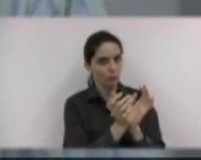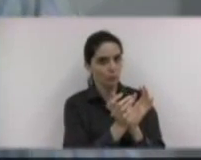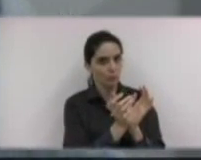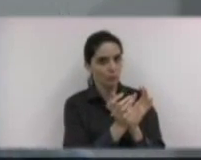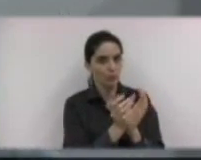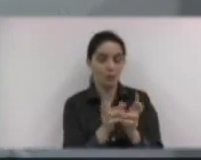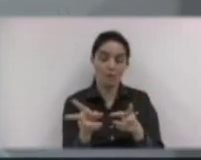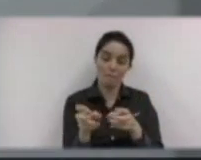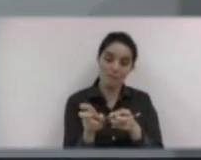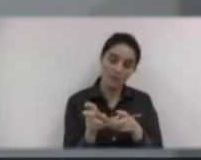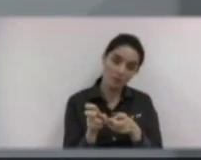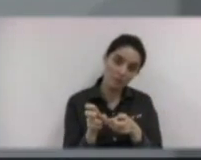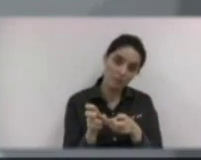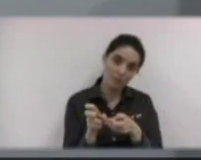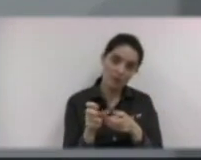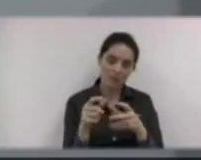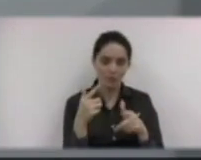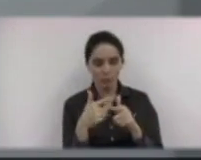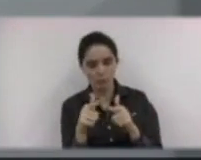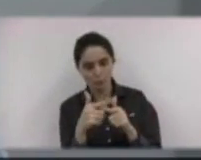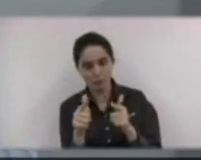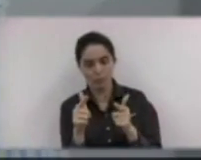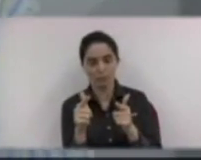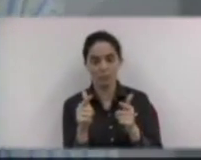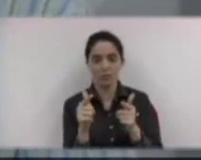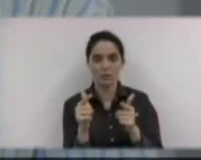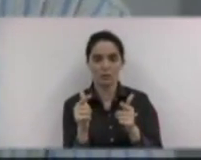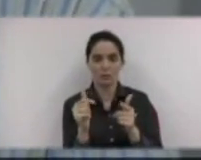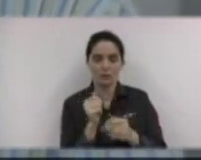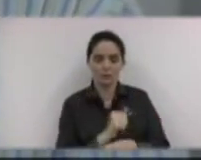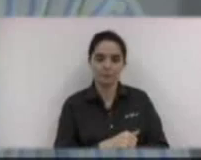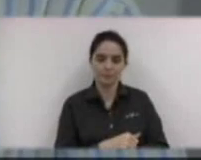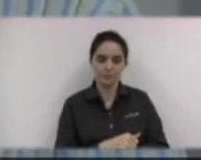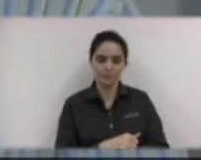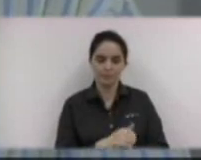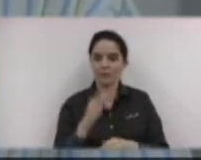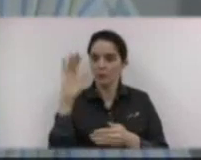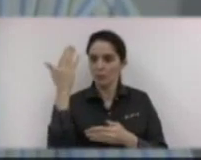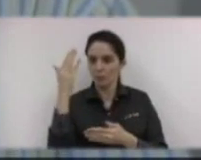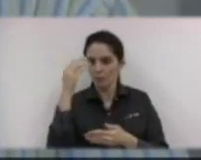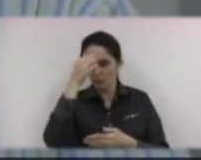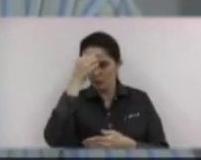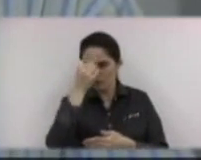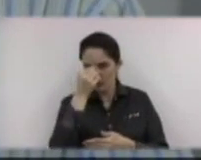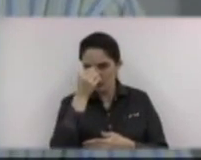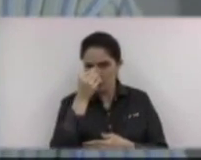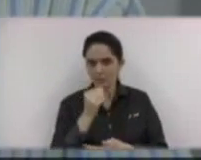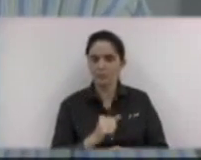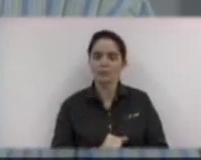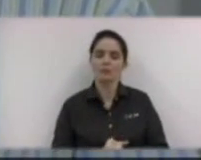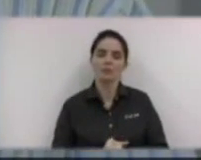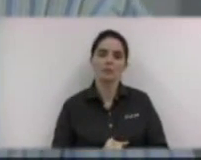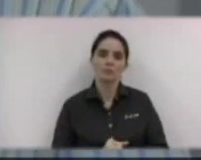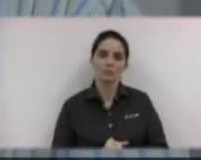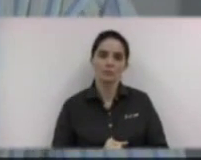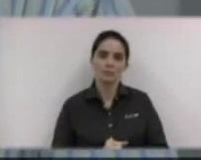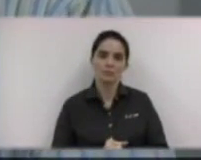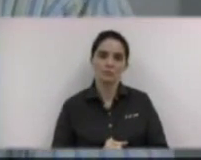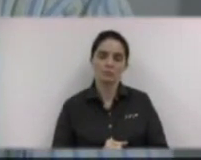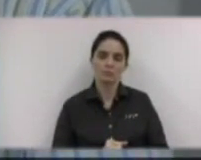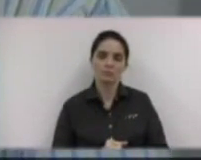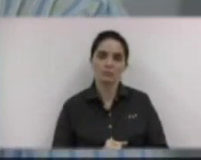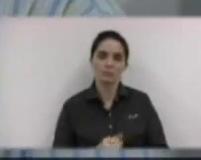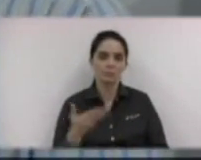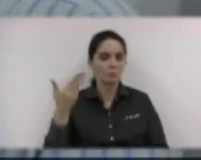esses assuntos, as pessoas e toda essa situação. E, novamente, volto para parabenizar o vereador Dinho para a propositura. E, na ocasião passada,